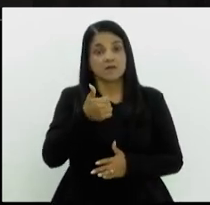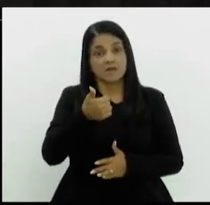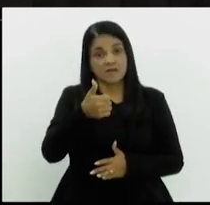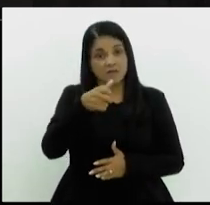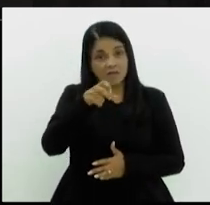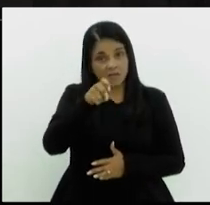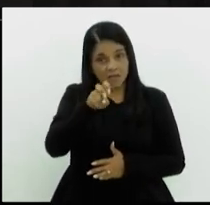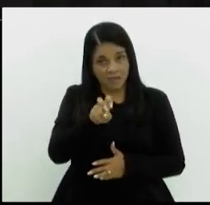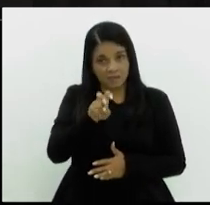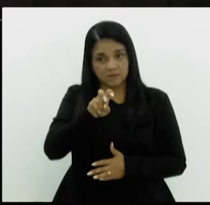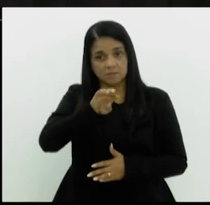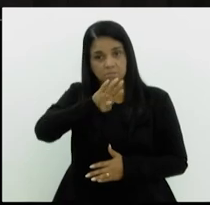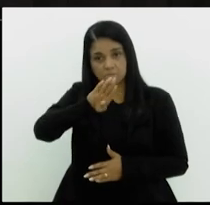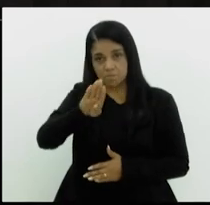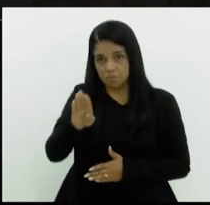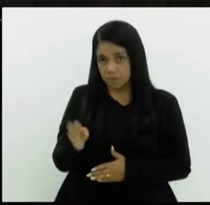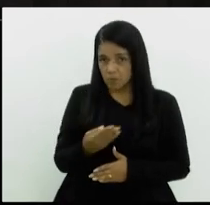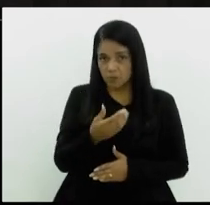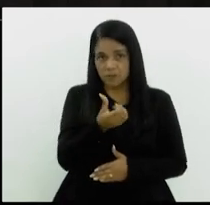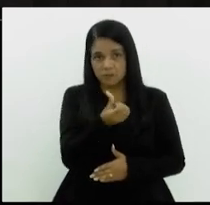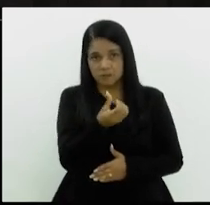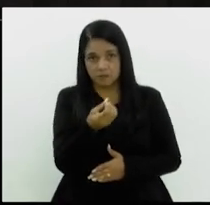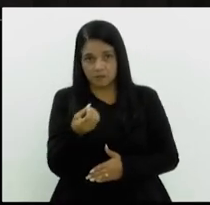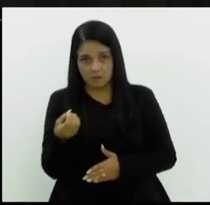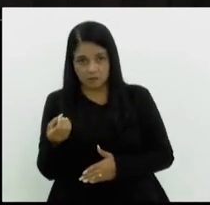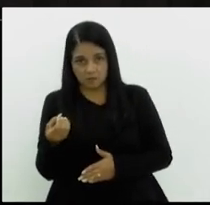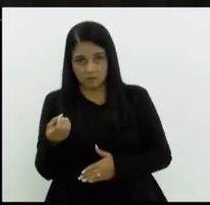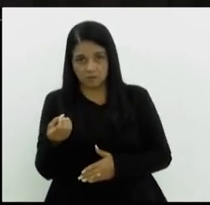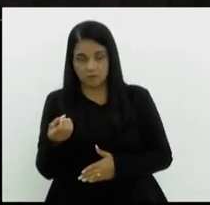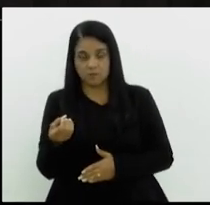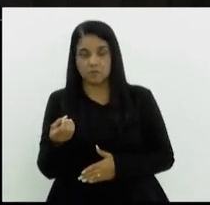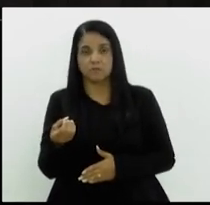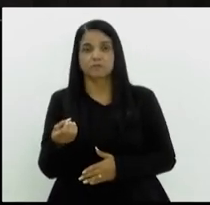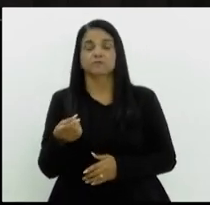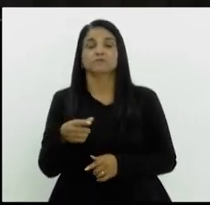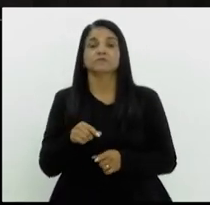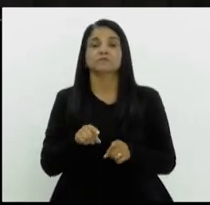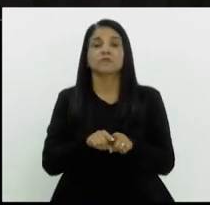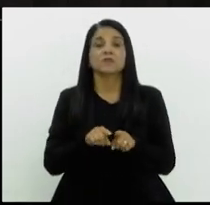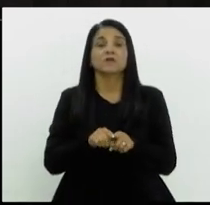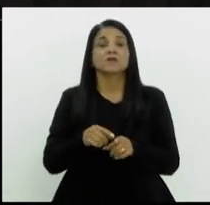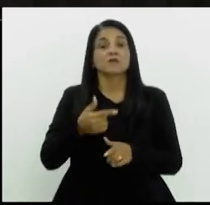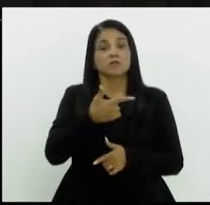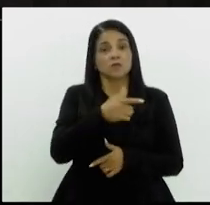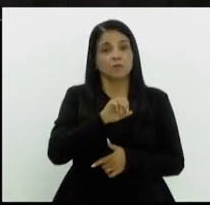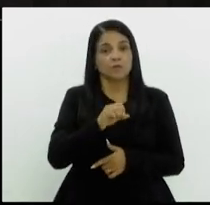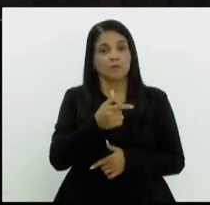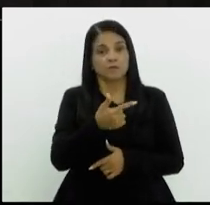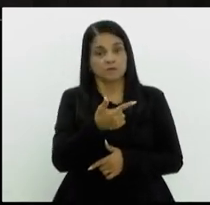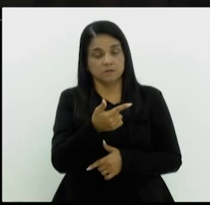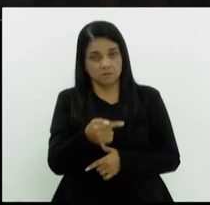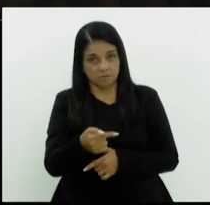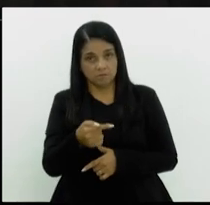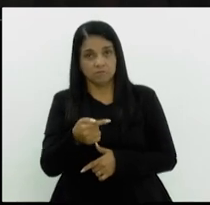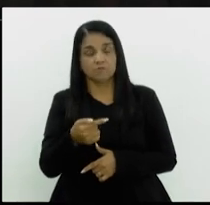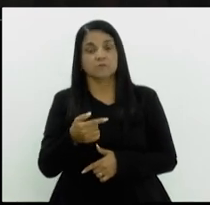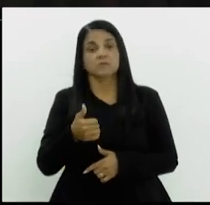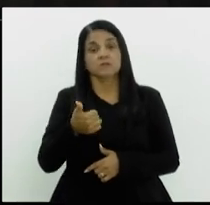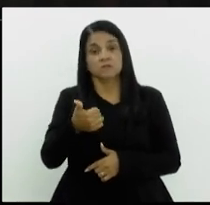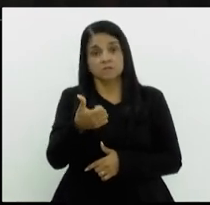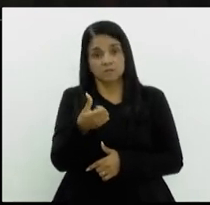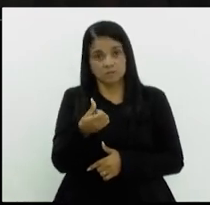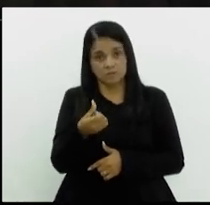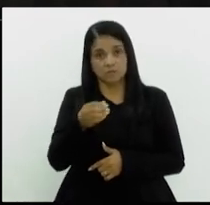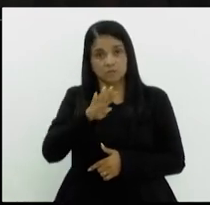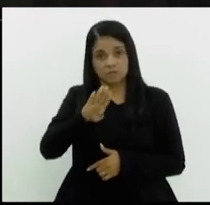e 600. E para 27, 16 bilhões e 300. Aí eu fiz